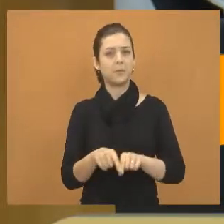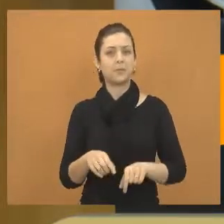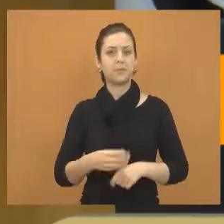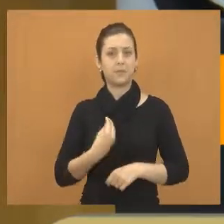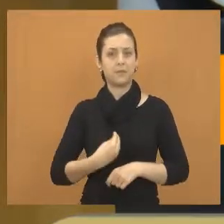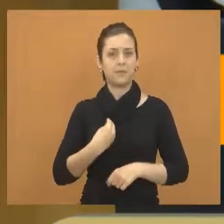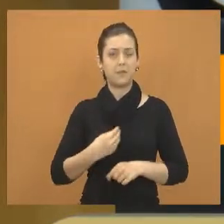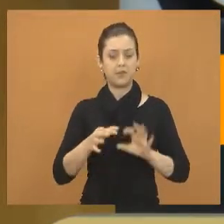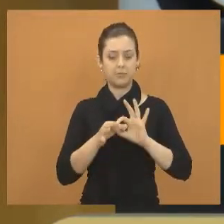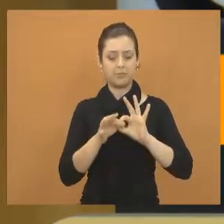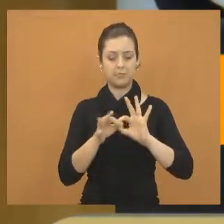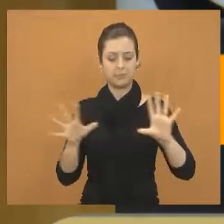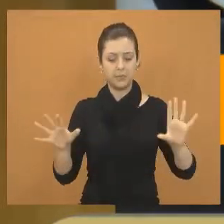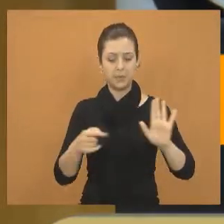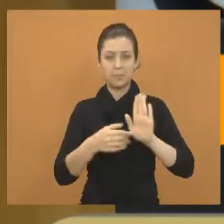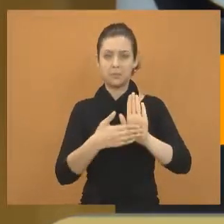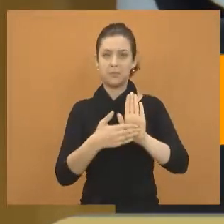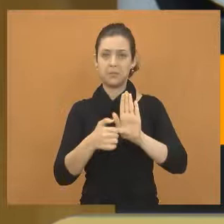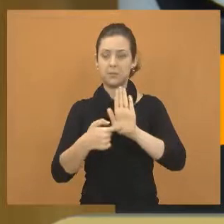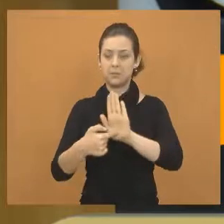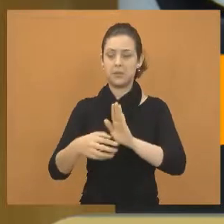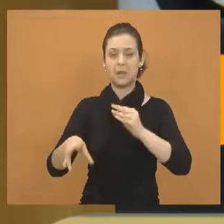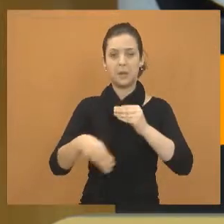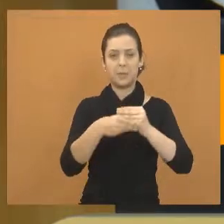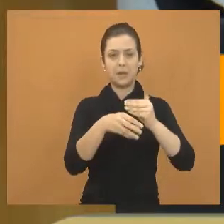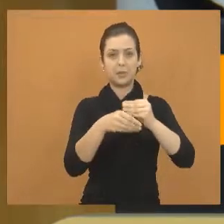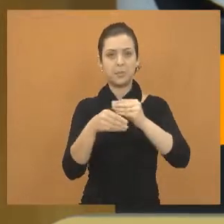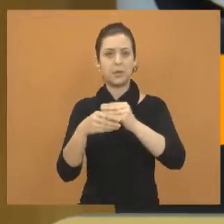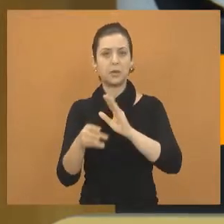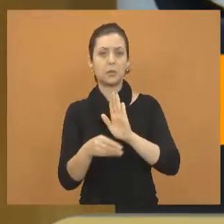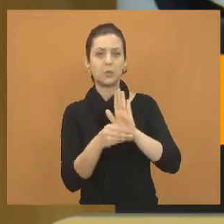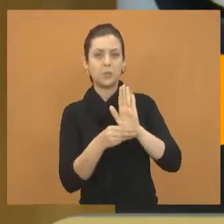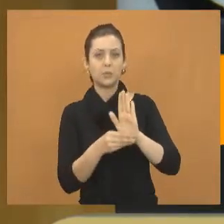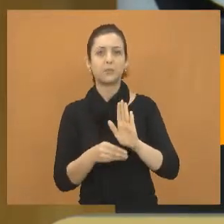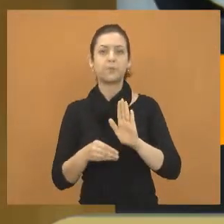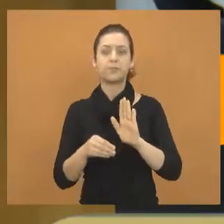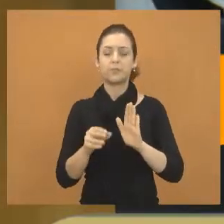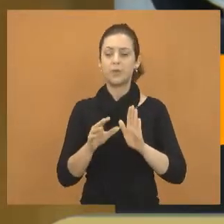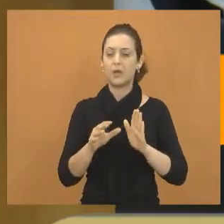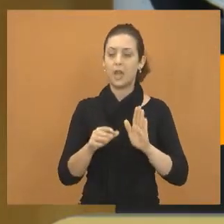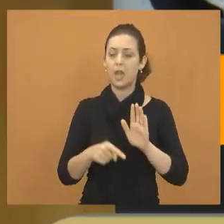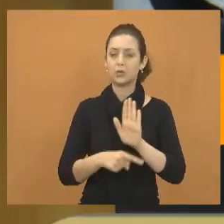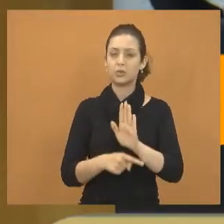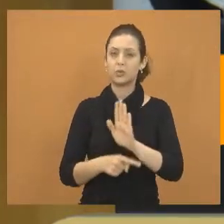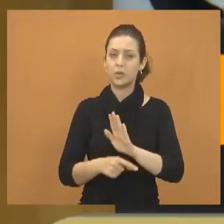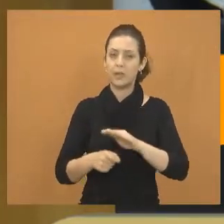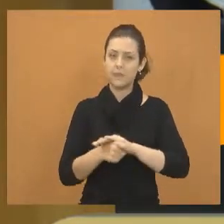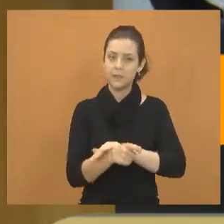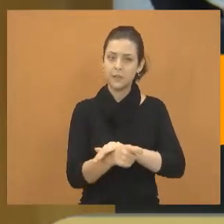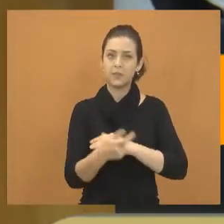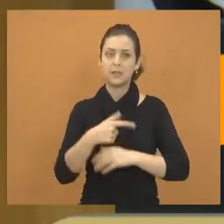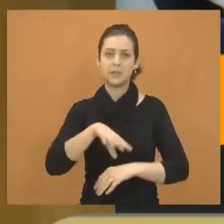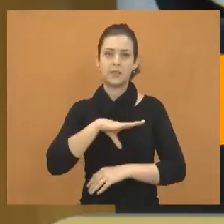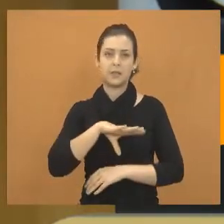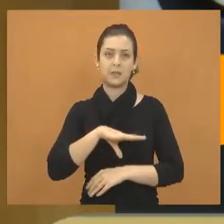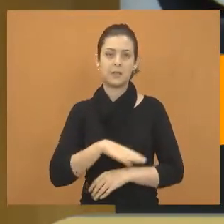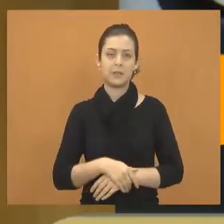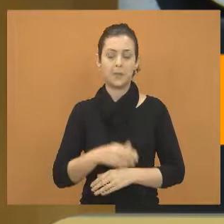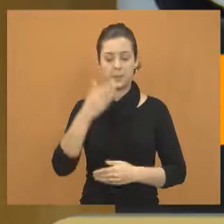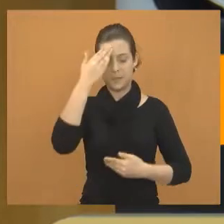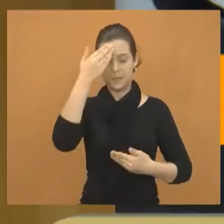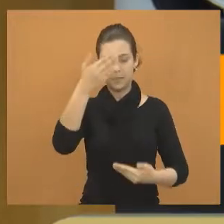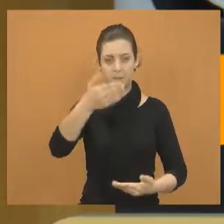esteja aí disponível a apresentar emendas no sentido de colaborar com os investimentos na nossa cidade.